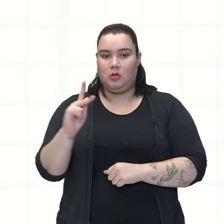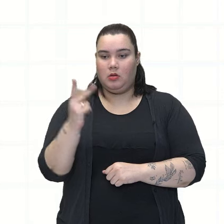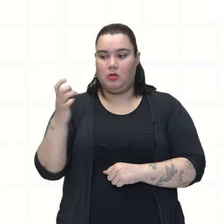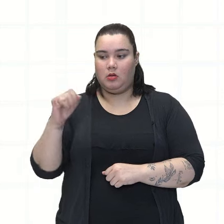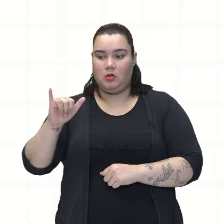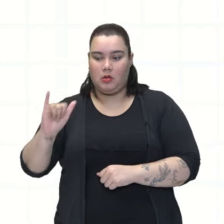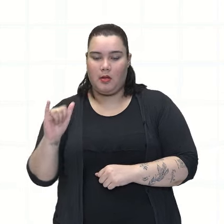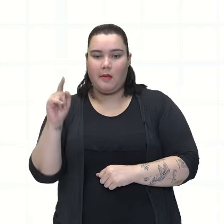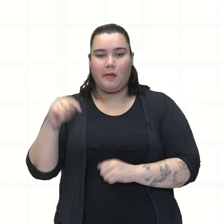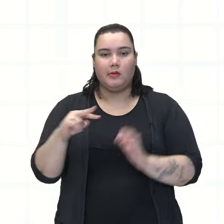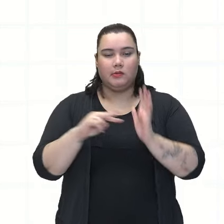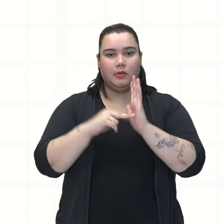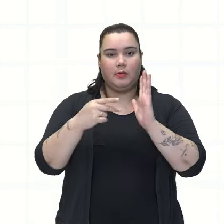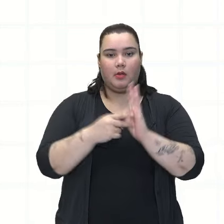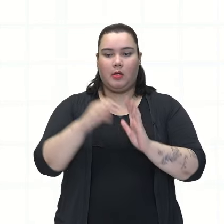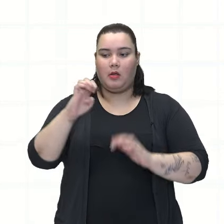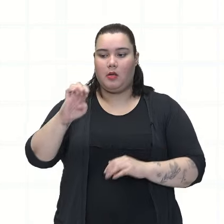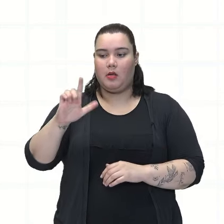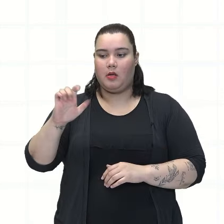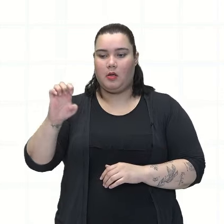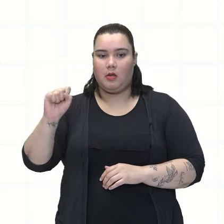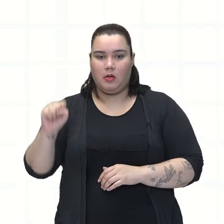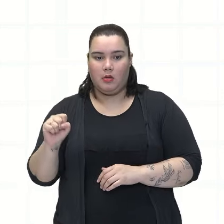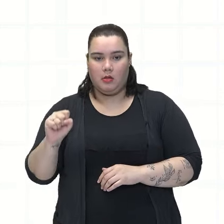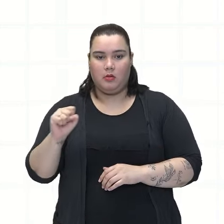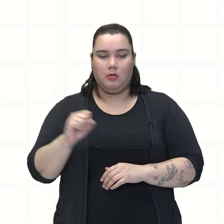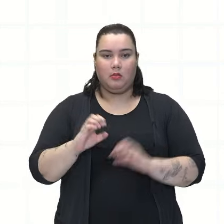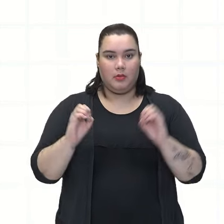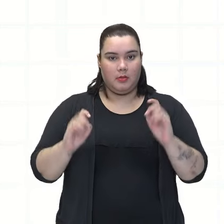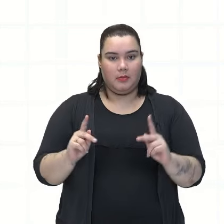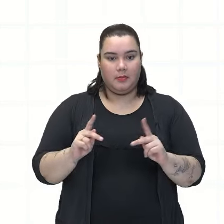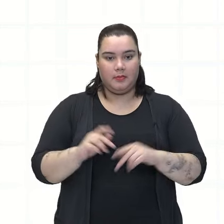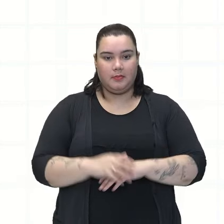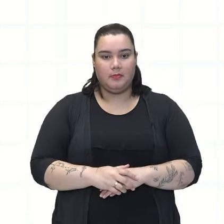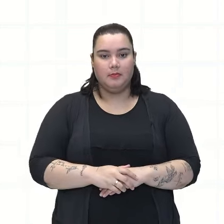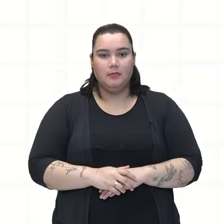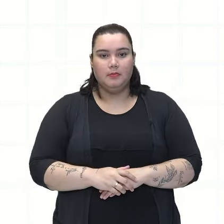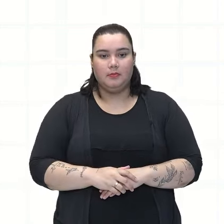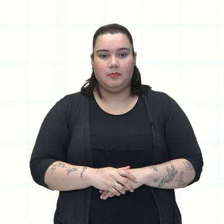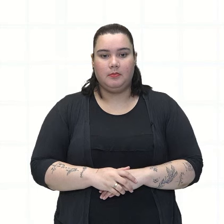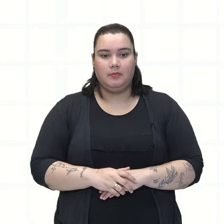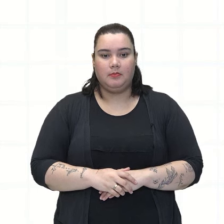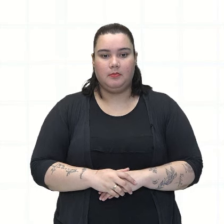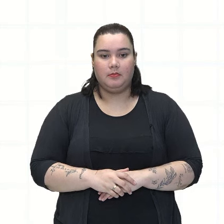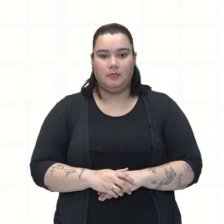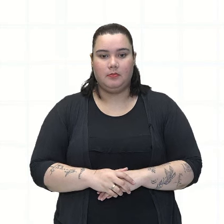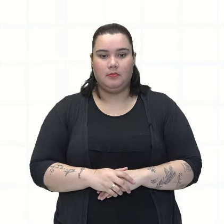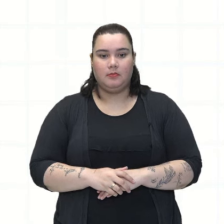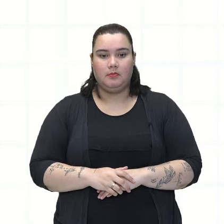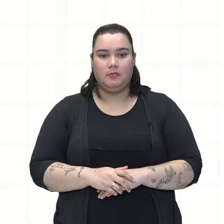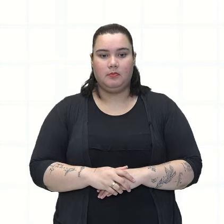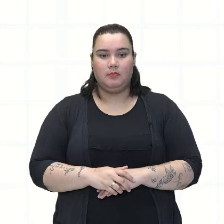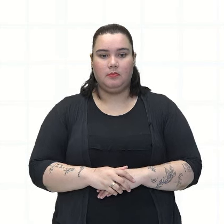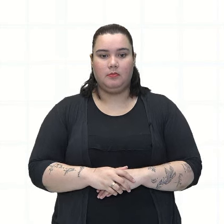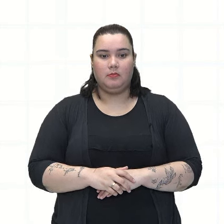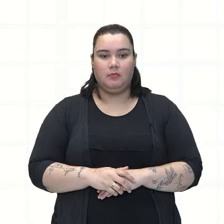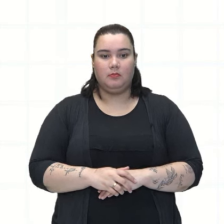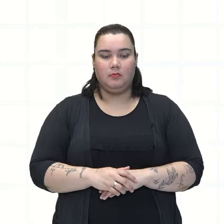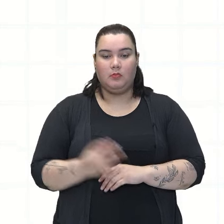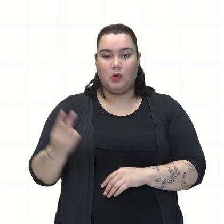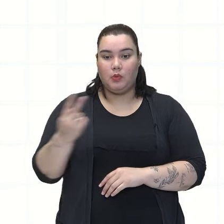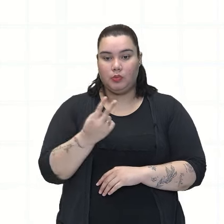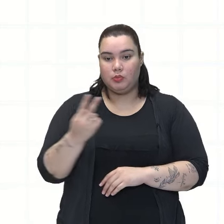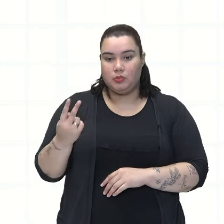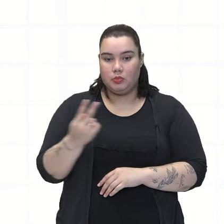ou elas, né? They are, right? Então, eles, they, Karen and Louis